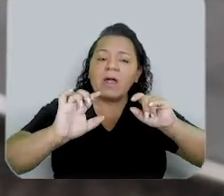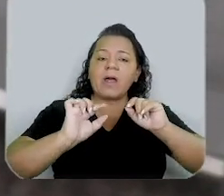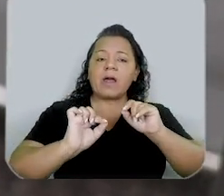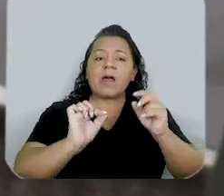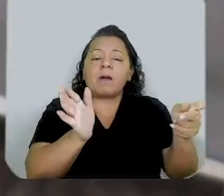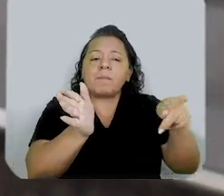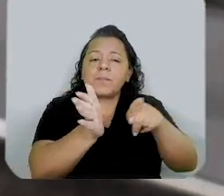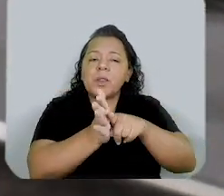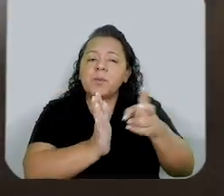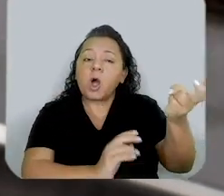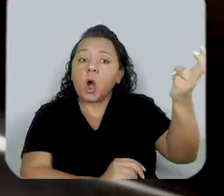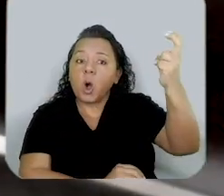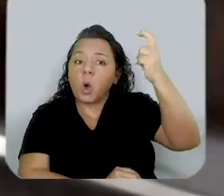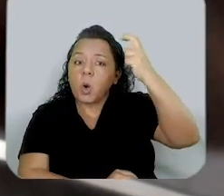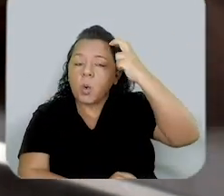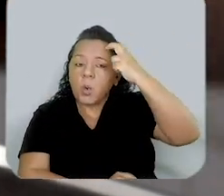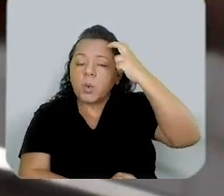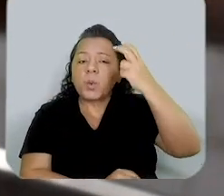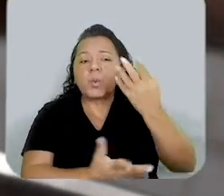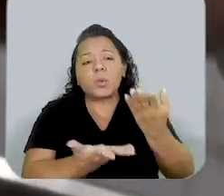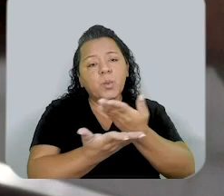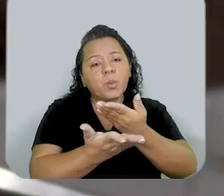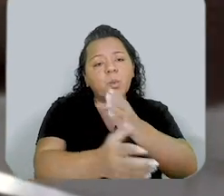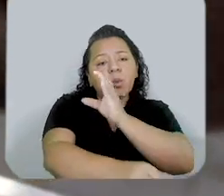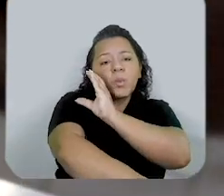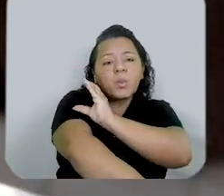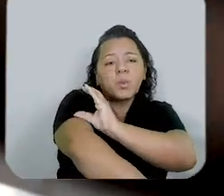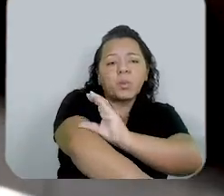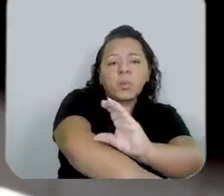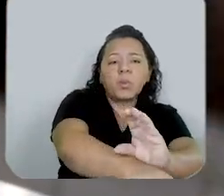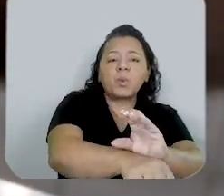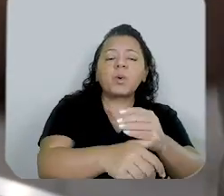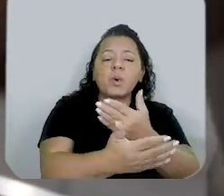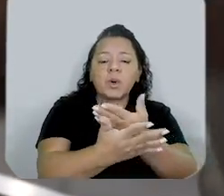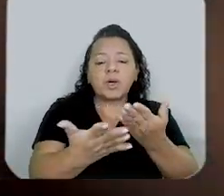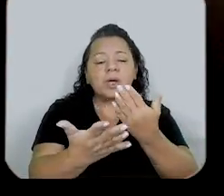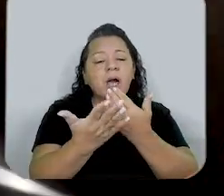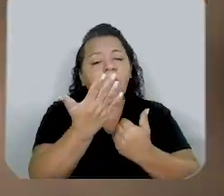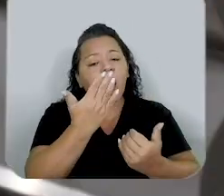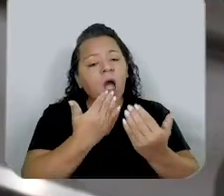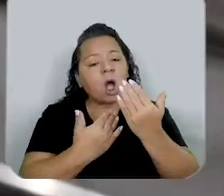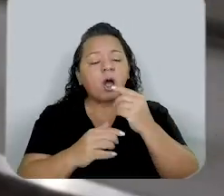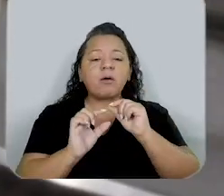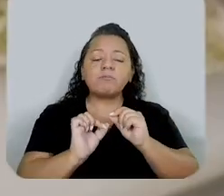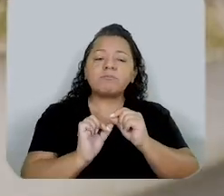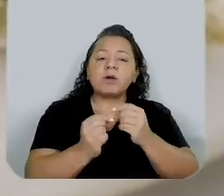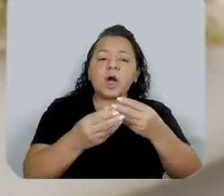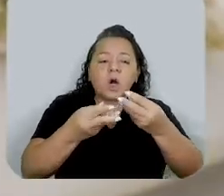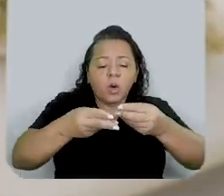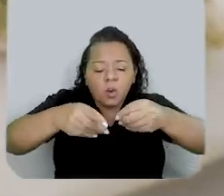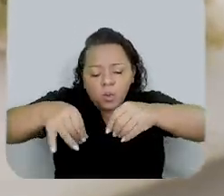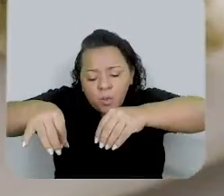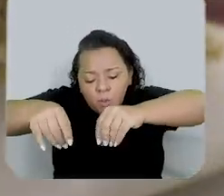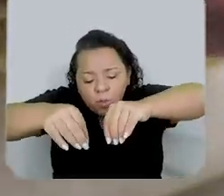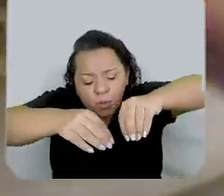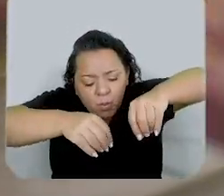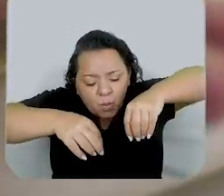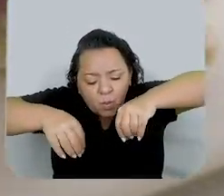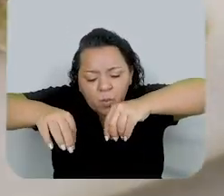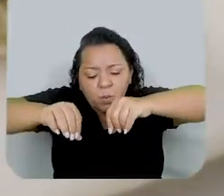comida. Os temperos, os ingredientes que nós utilizamos aqui na Casa de Comida